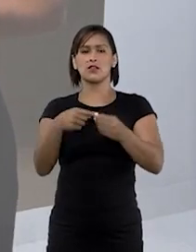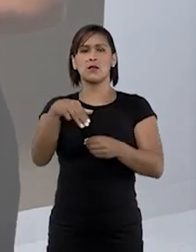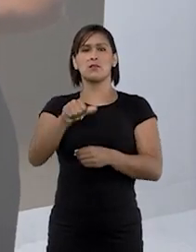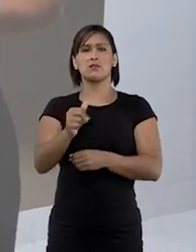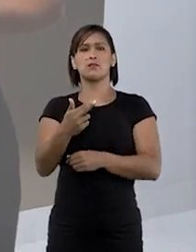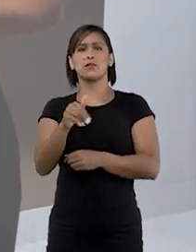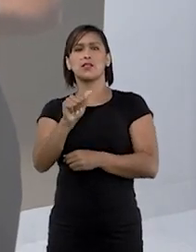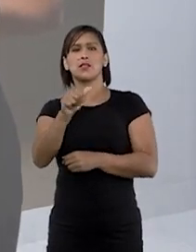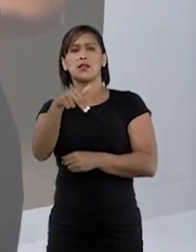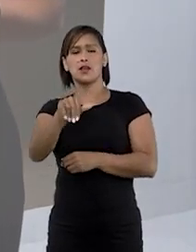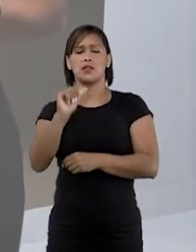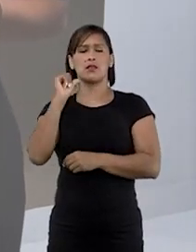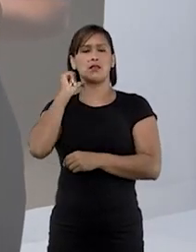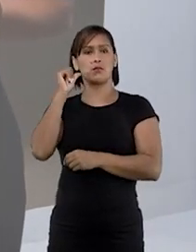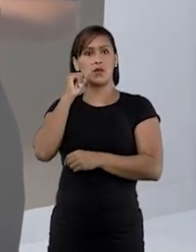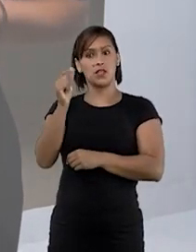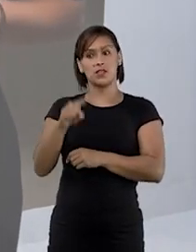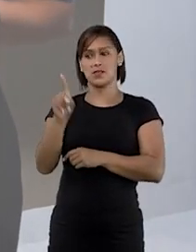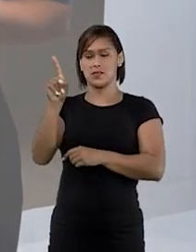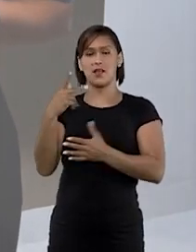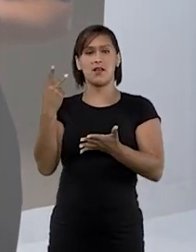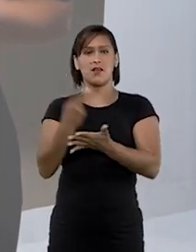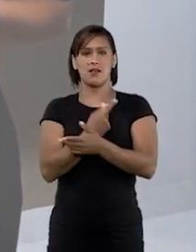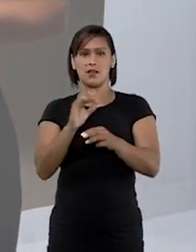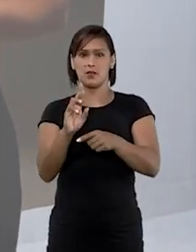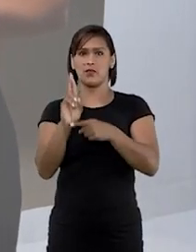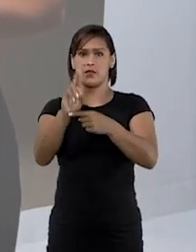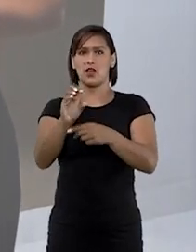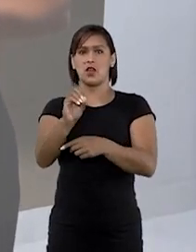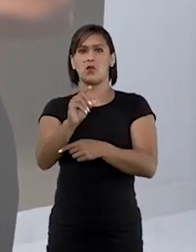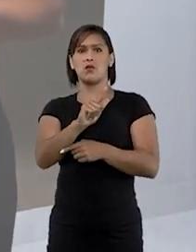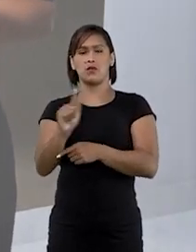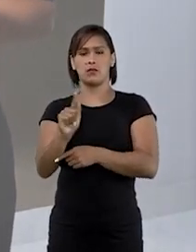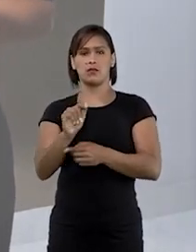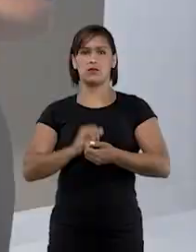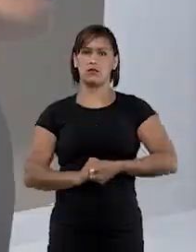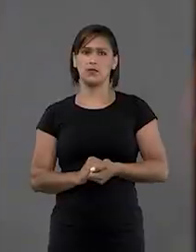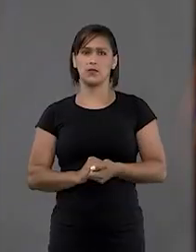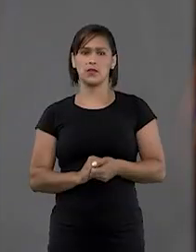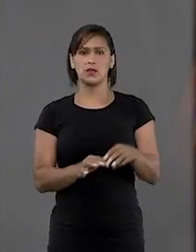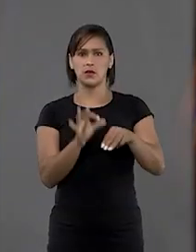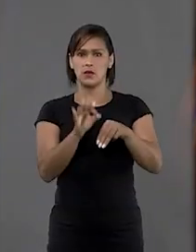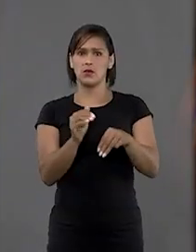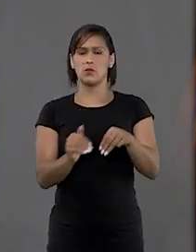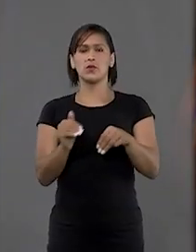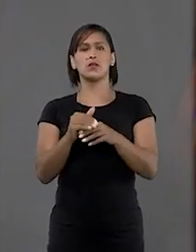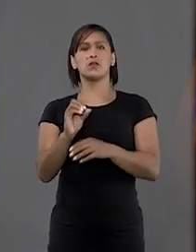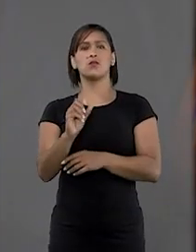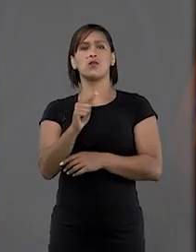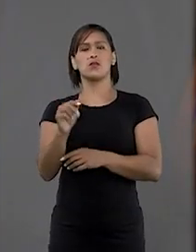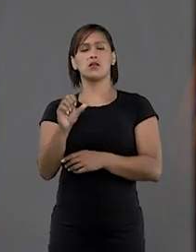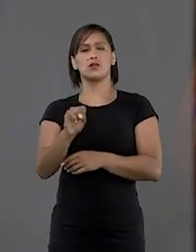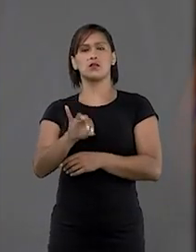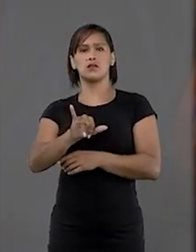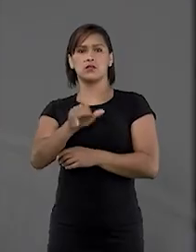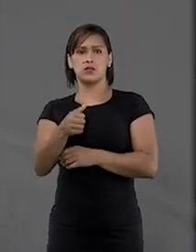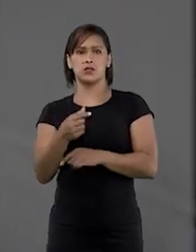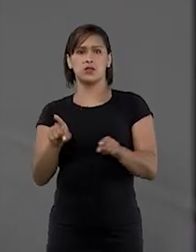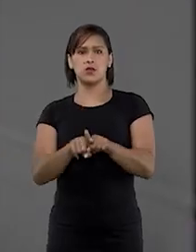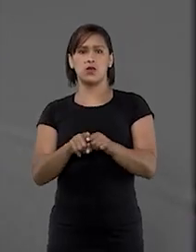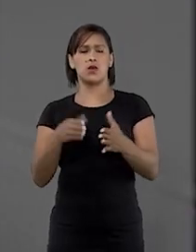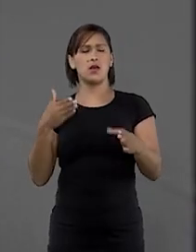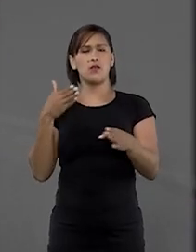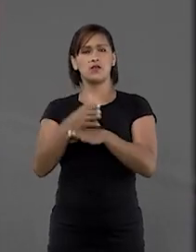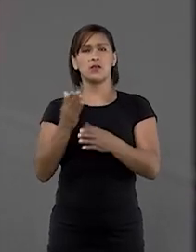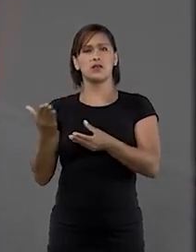na cidade de Mariana em Minas Gerais a decisão é do ministro og Fernandes o ministro og Fernandes no Superior Tribunal